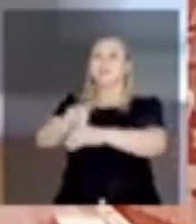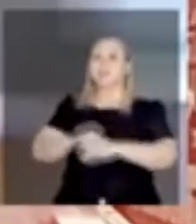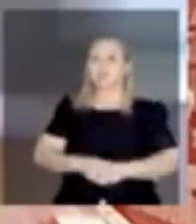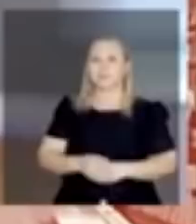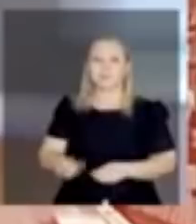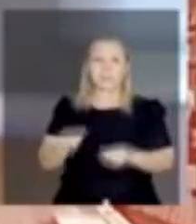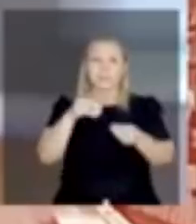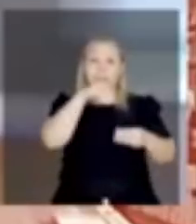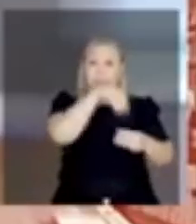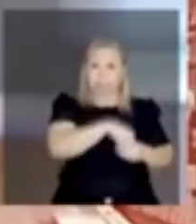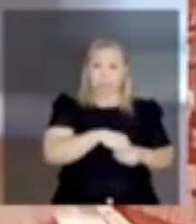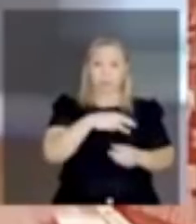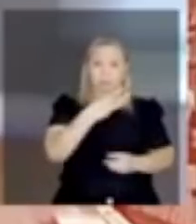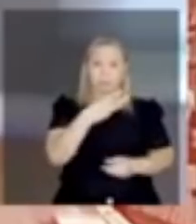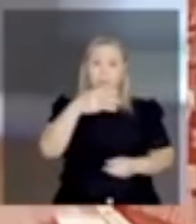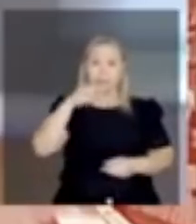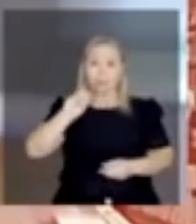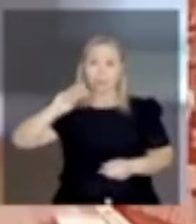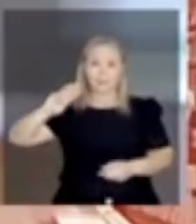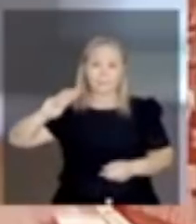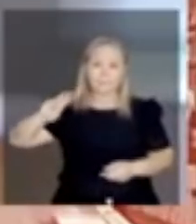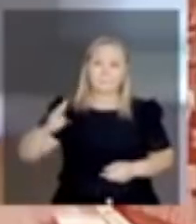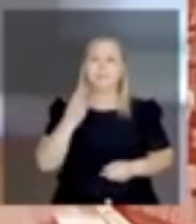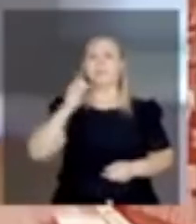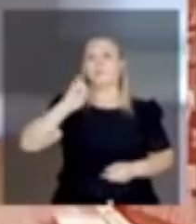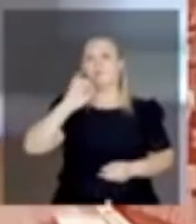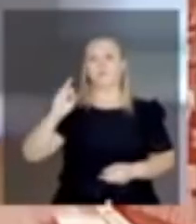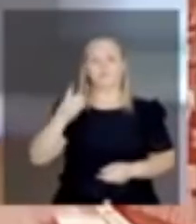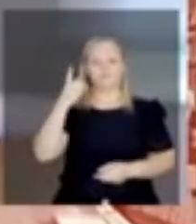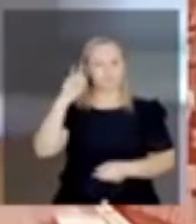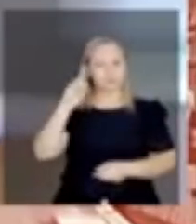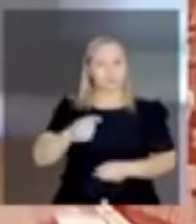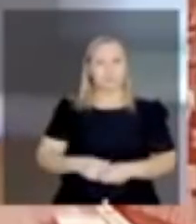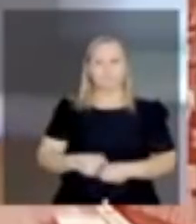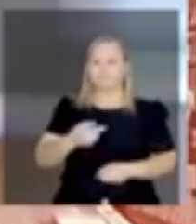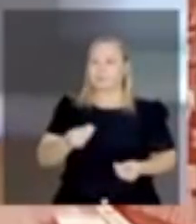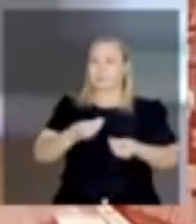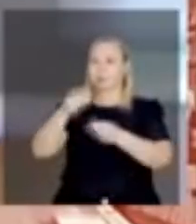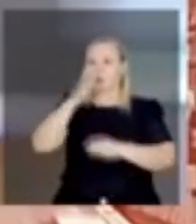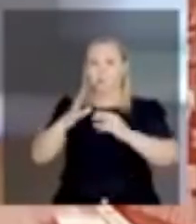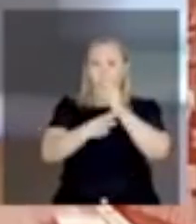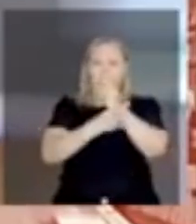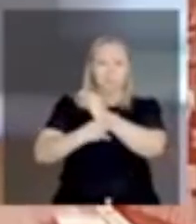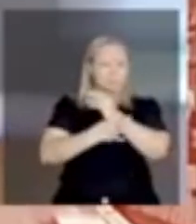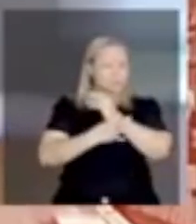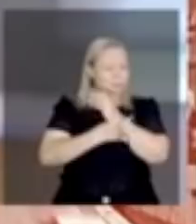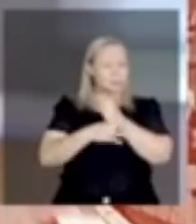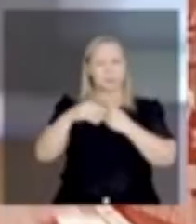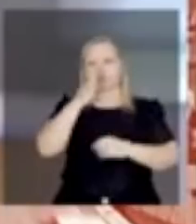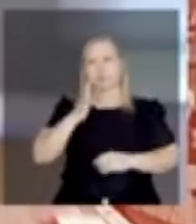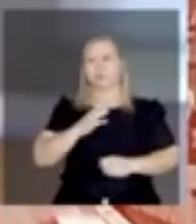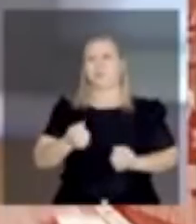Tentar falar que cristão, quem acredita em Deus, não tem nada a ver com a esquerda. Ao contrário, se a gente for pegar pela história de Jesus Cristo, ao contrário, é a ligação